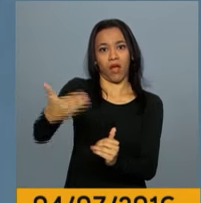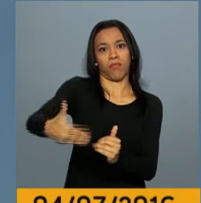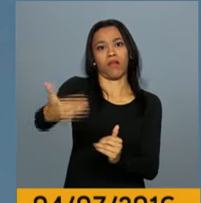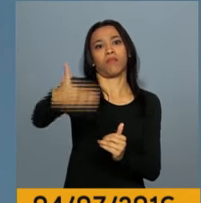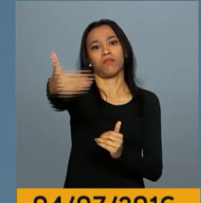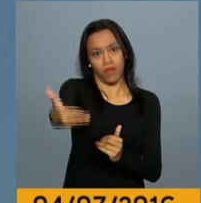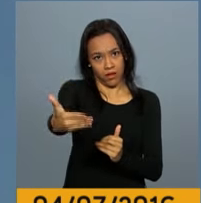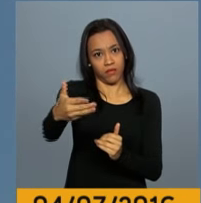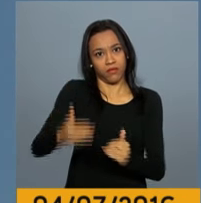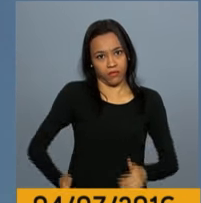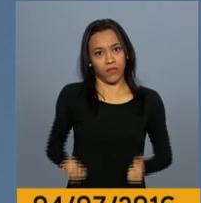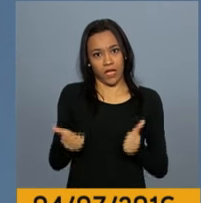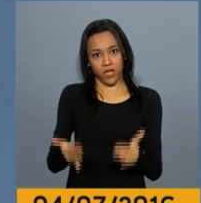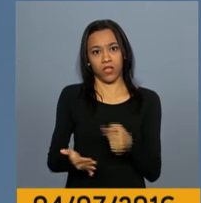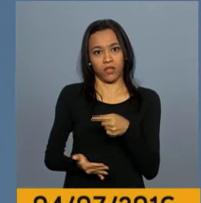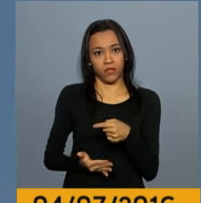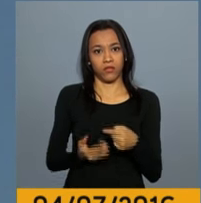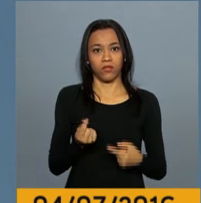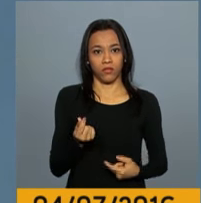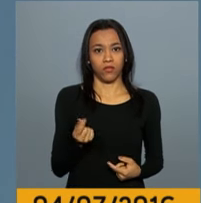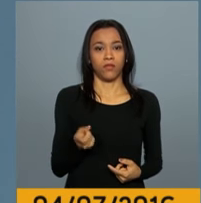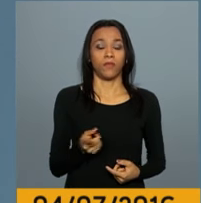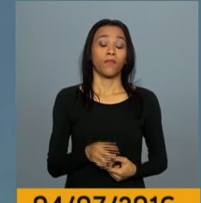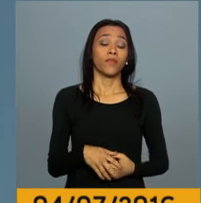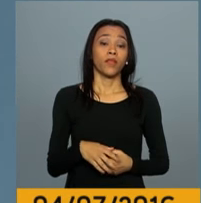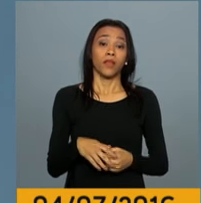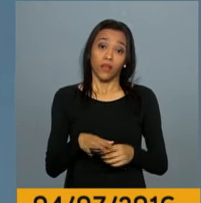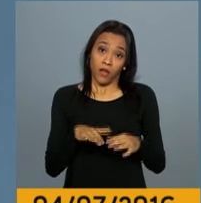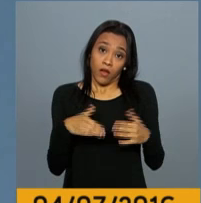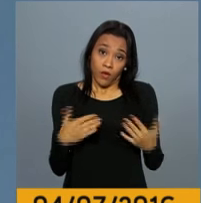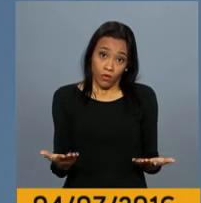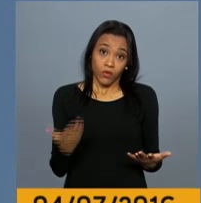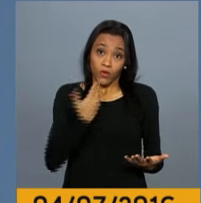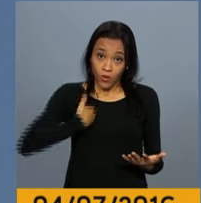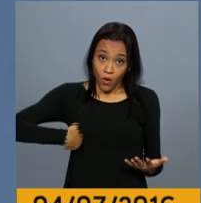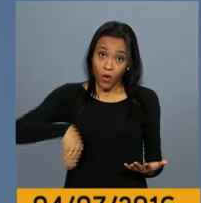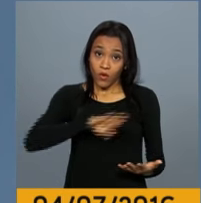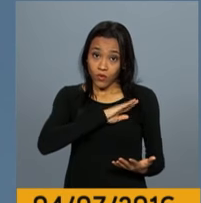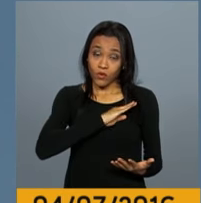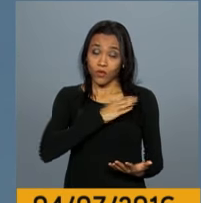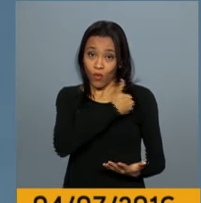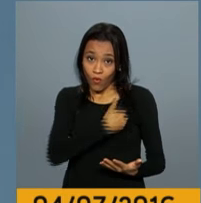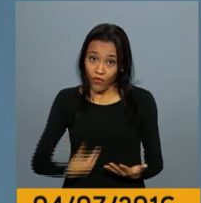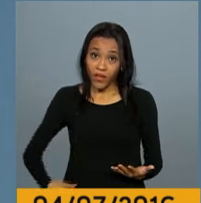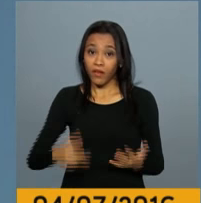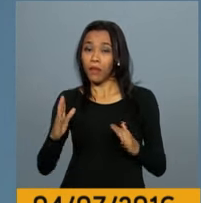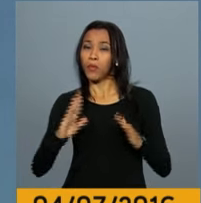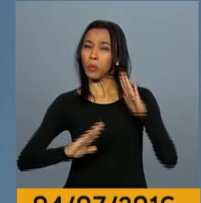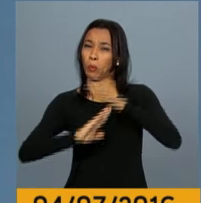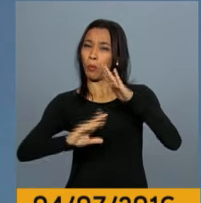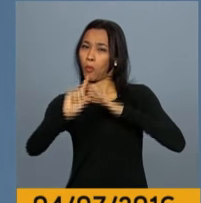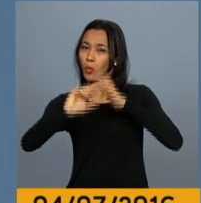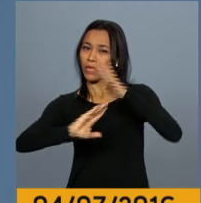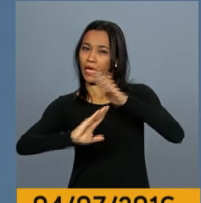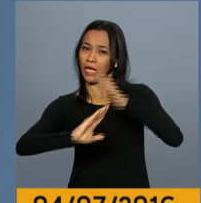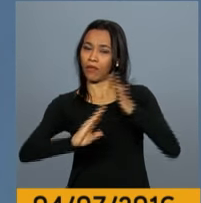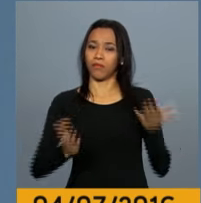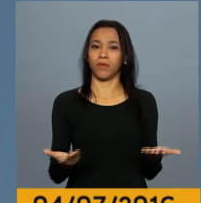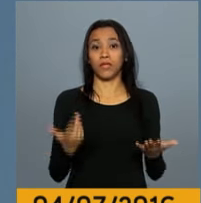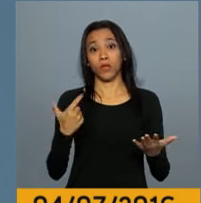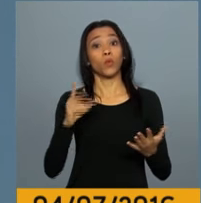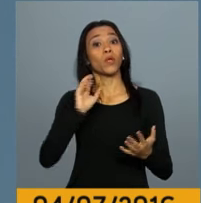E vejam bem, isto impede, como nós estamos num governo ainda interino, o que iria acontecer? Os movimentos